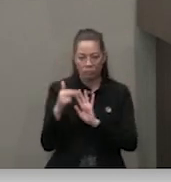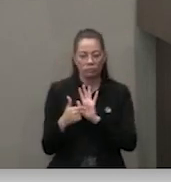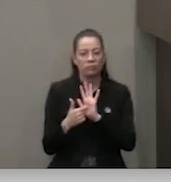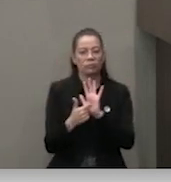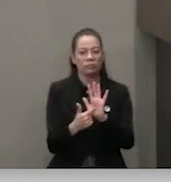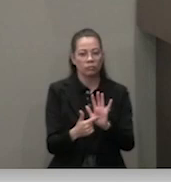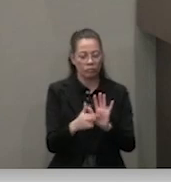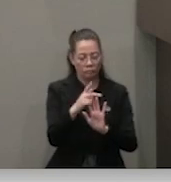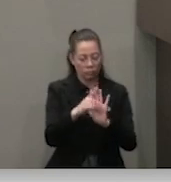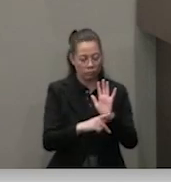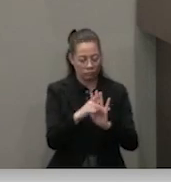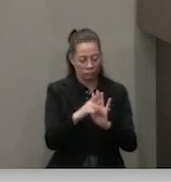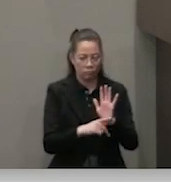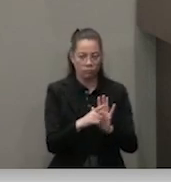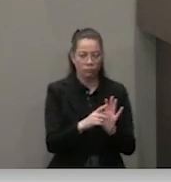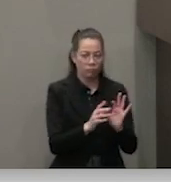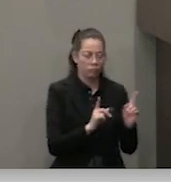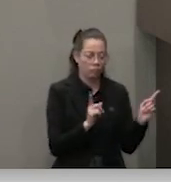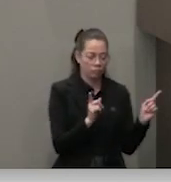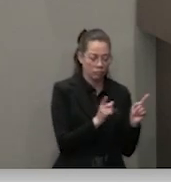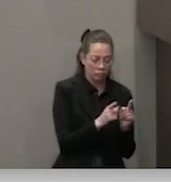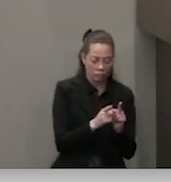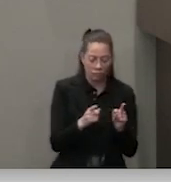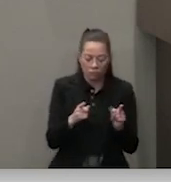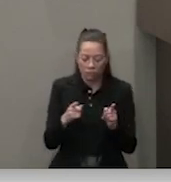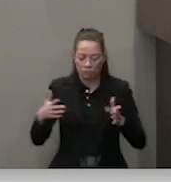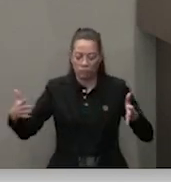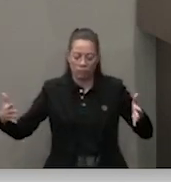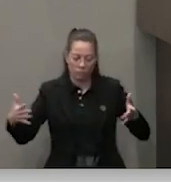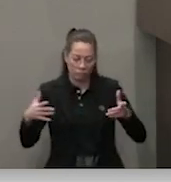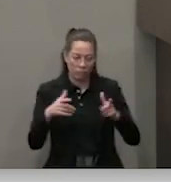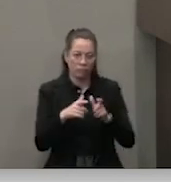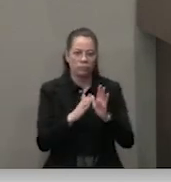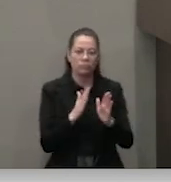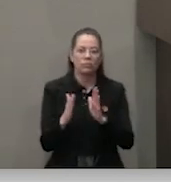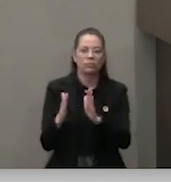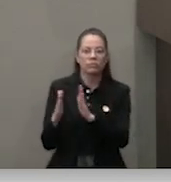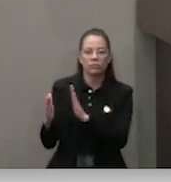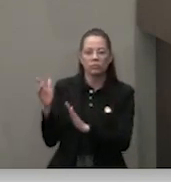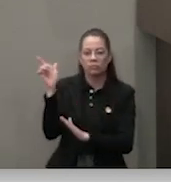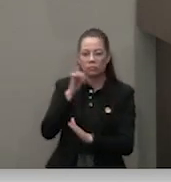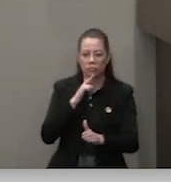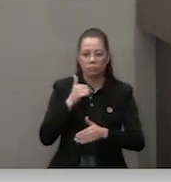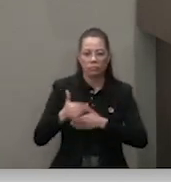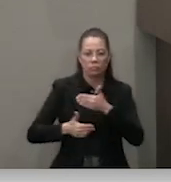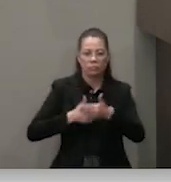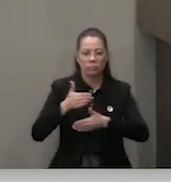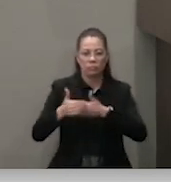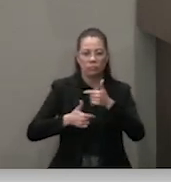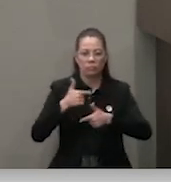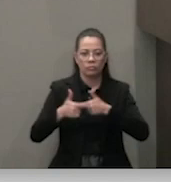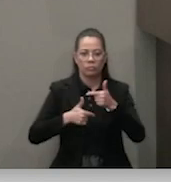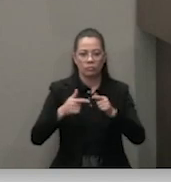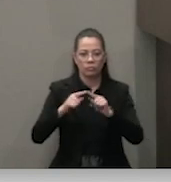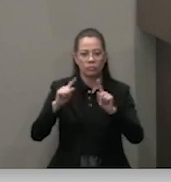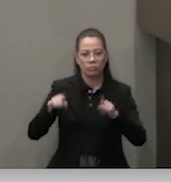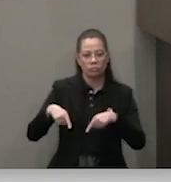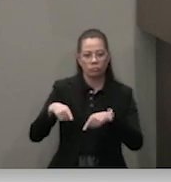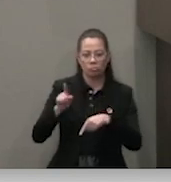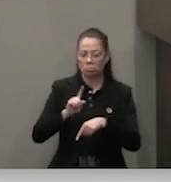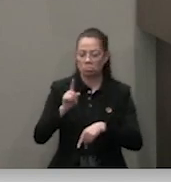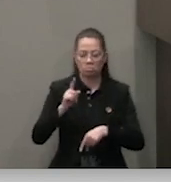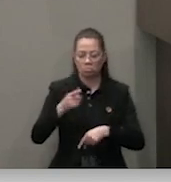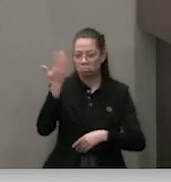um planejamento a curto médio e longo prazo e que a gente possa caminhar para qualificar o serviço público e não para